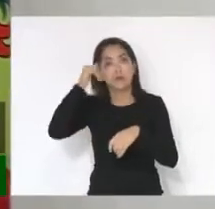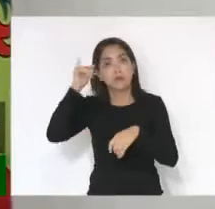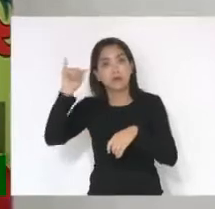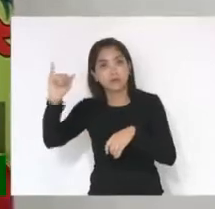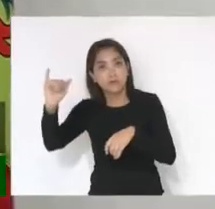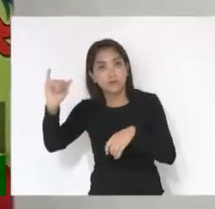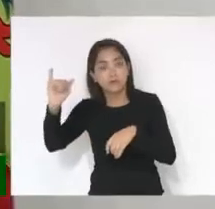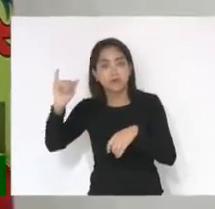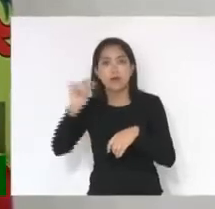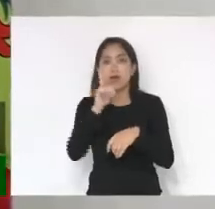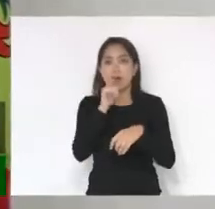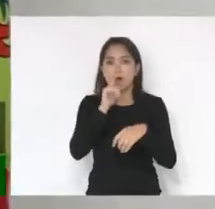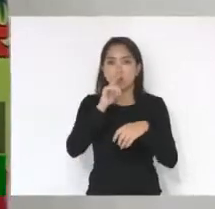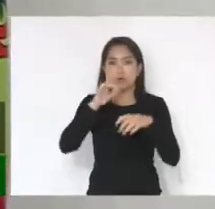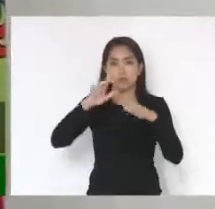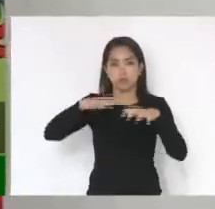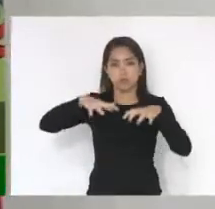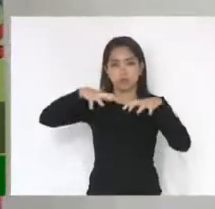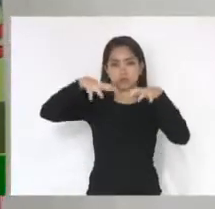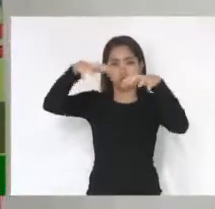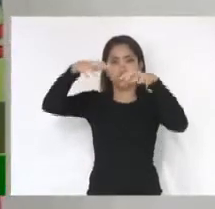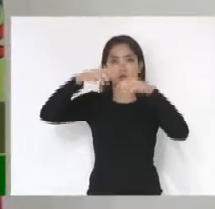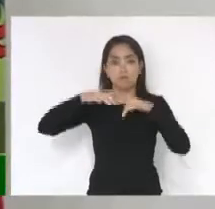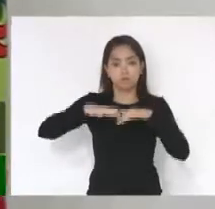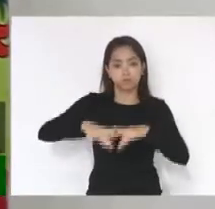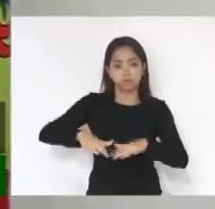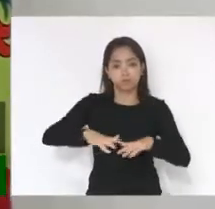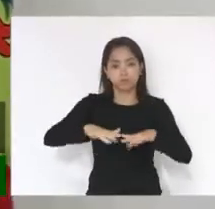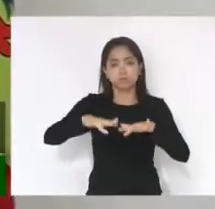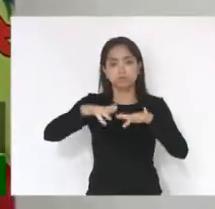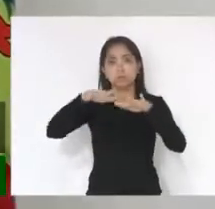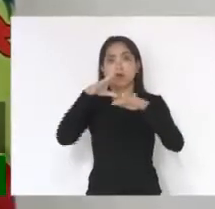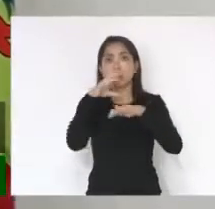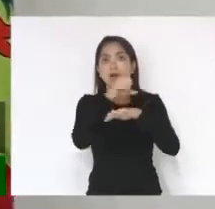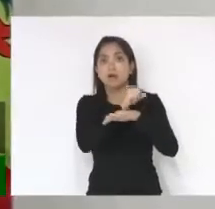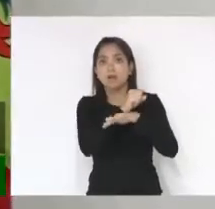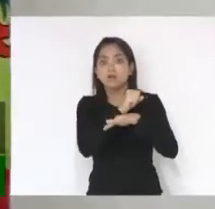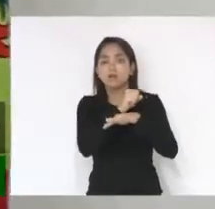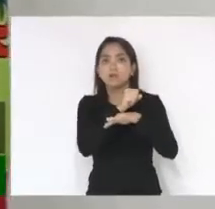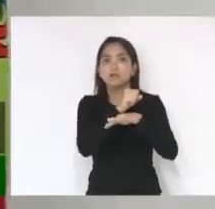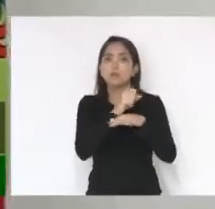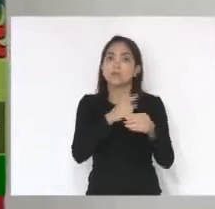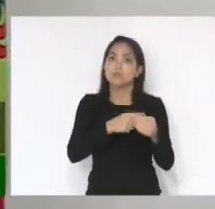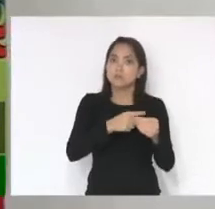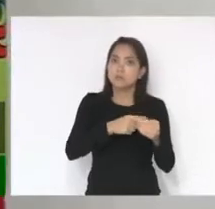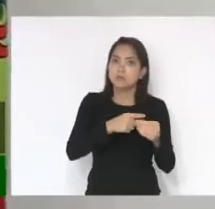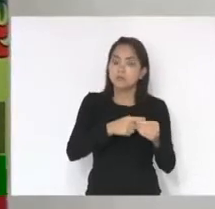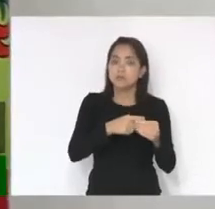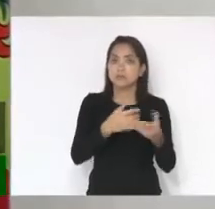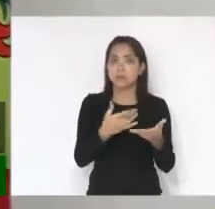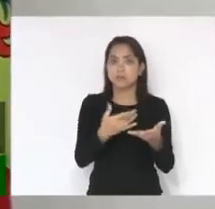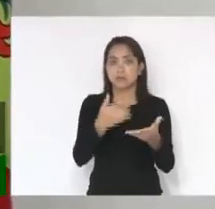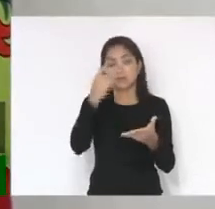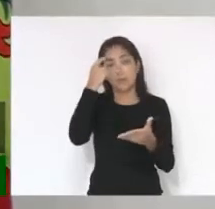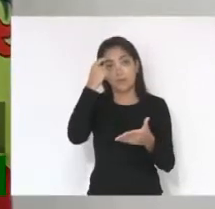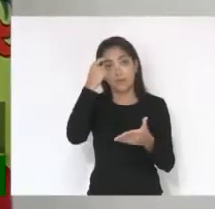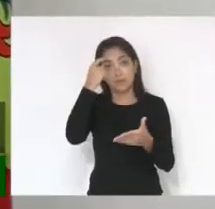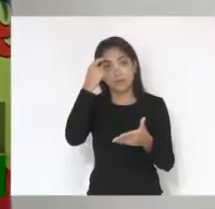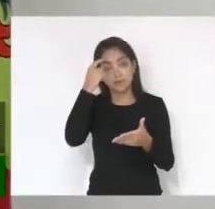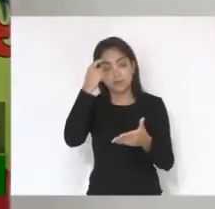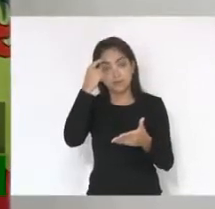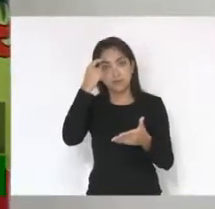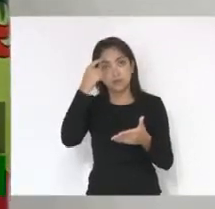nas enxurradas tenha aqueles alagamentos rápidos, principalmente nas cidades. Pensando dessa maneira, é que faço